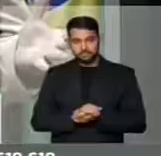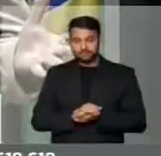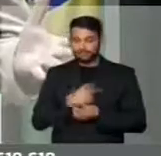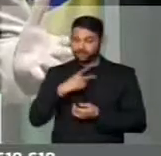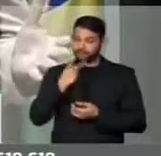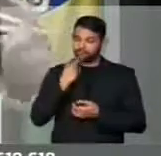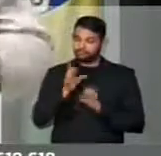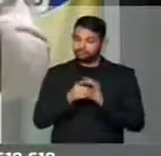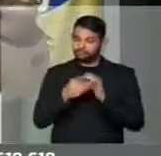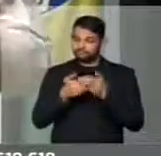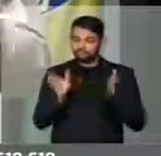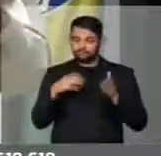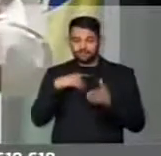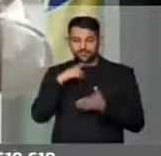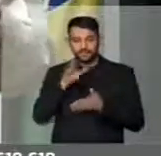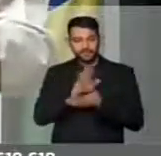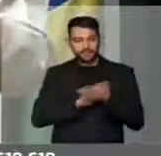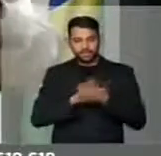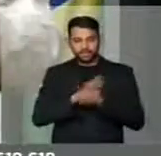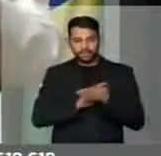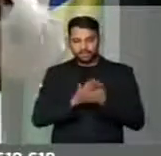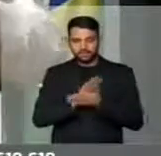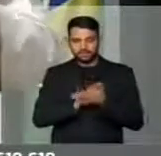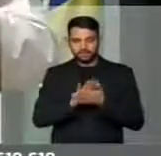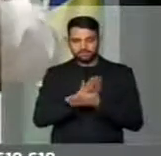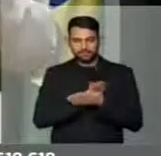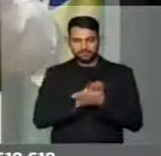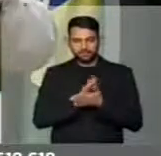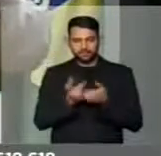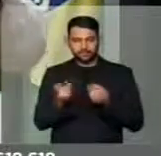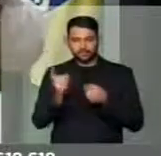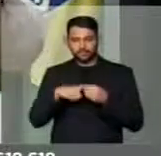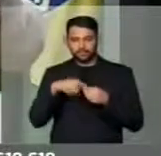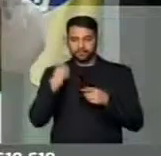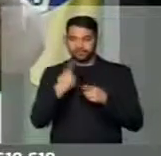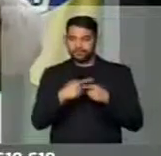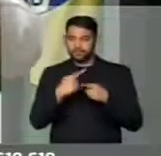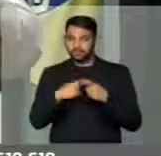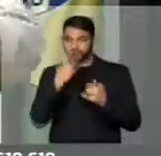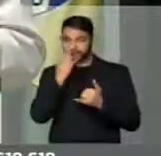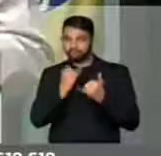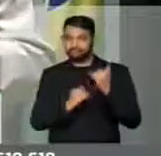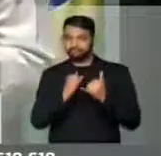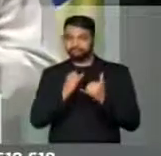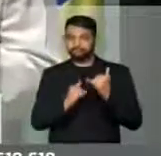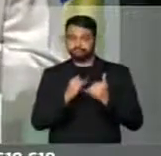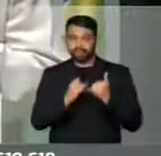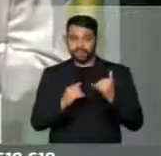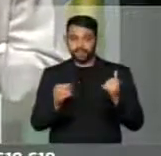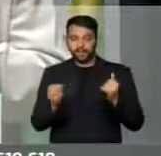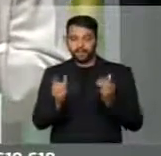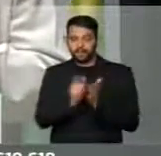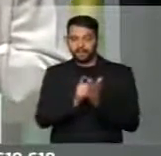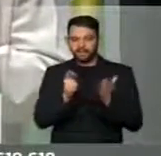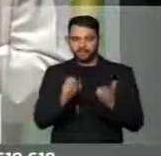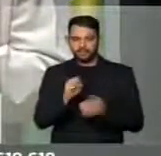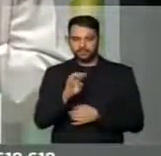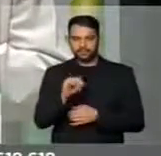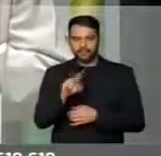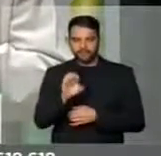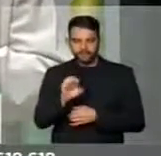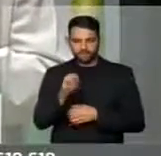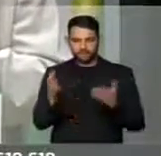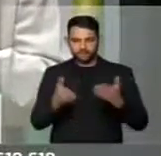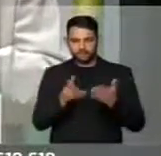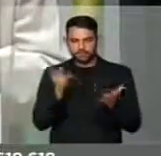gente. Não há quem tampe mais. Por coincidência, a capa da Isto É de hoje